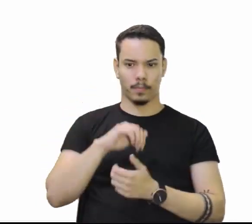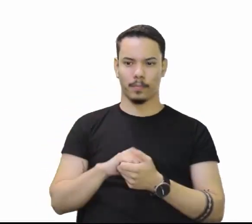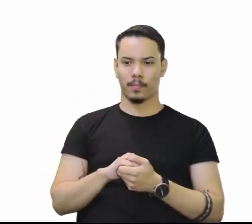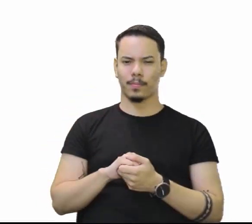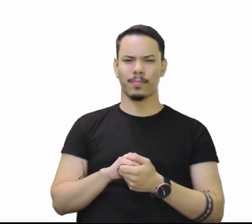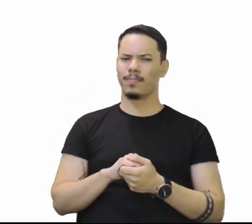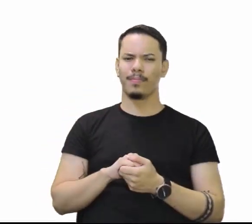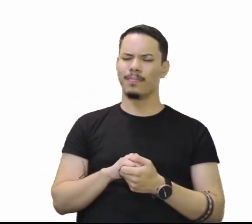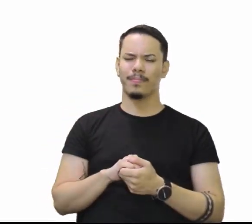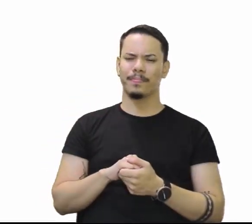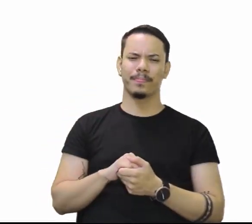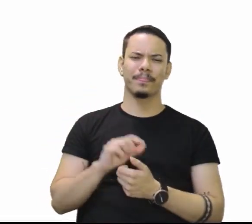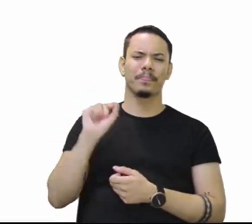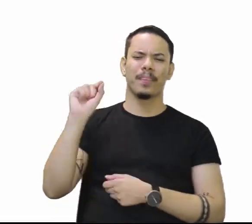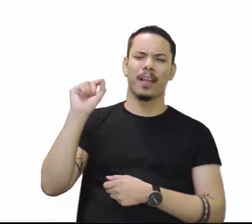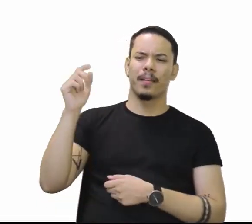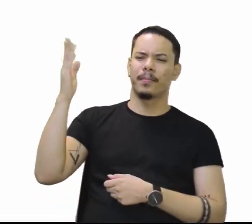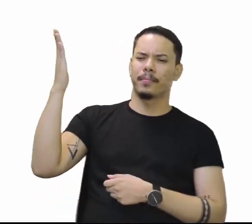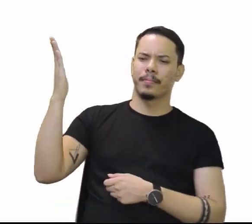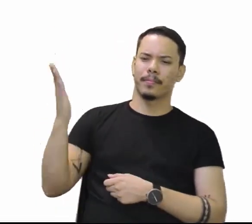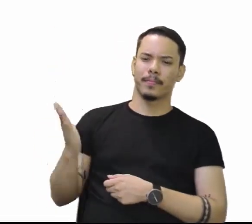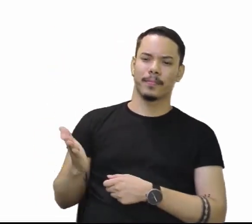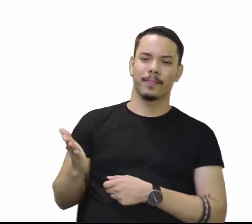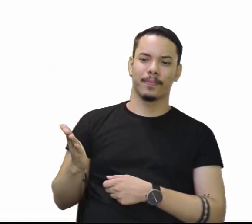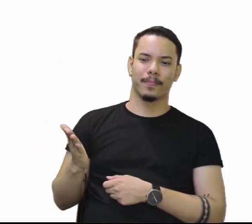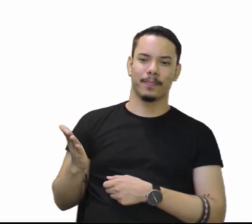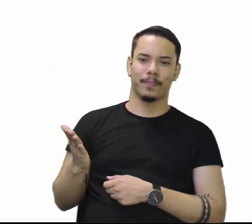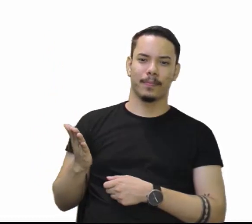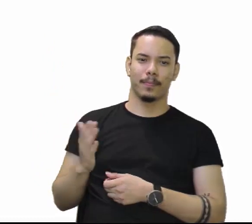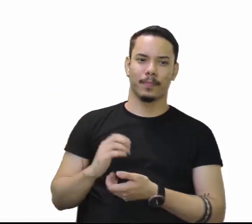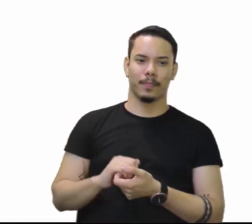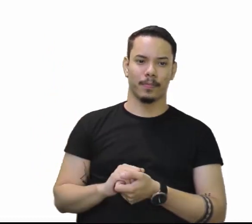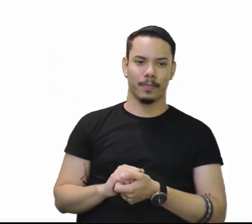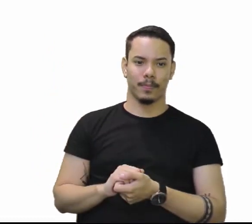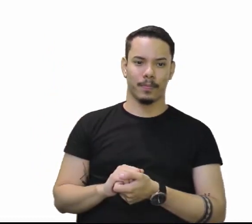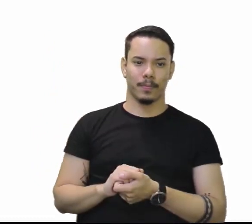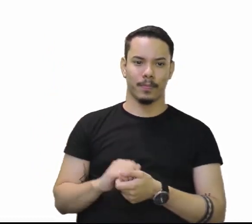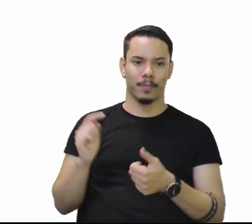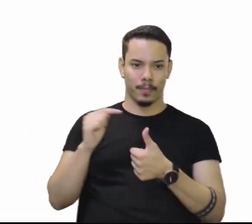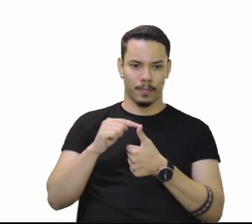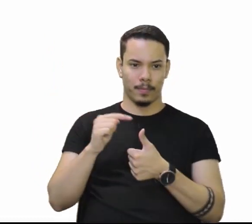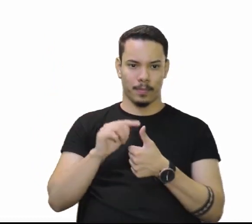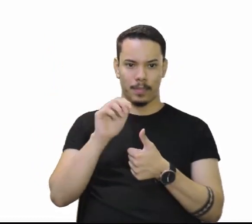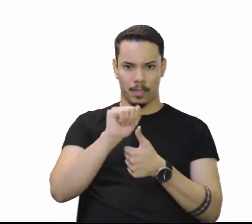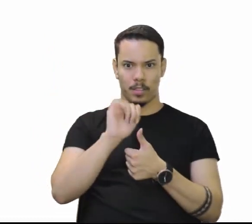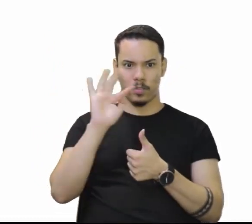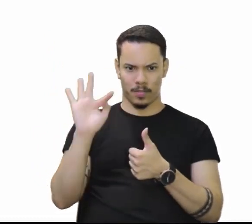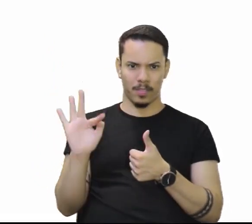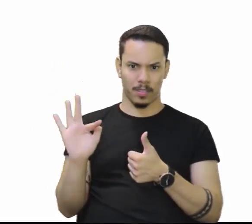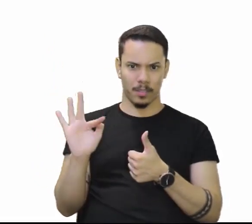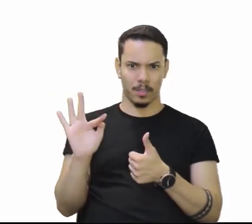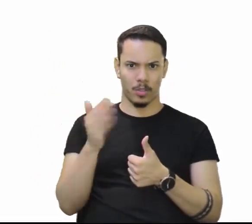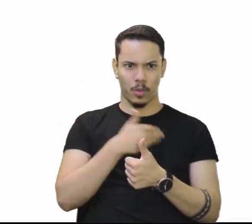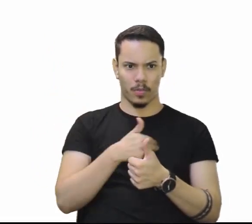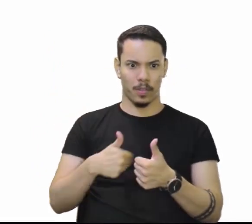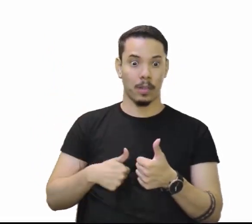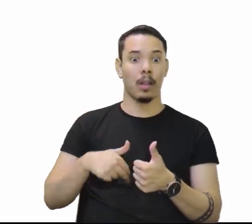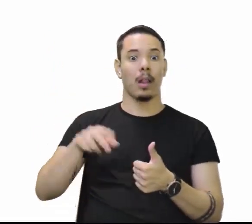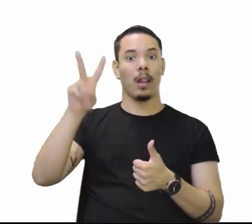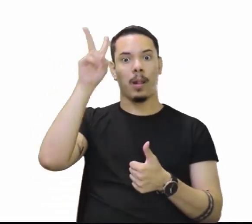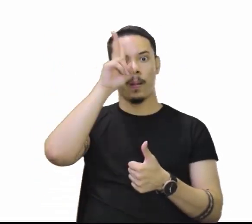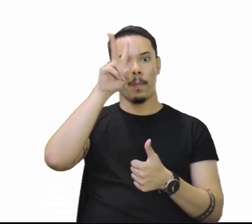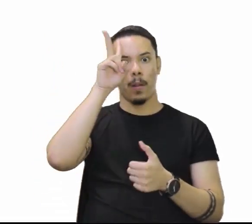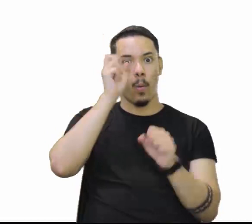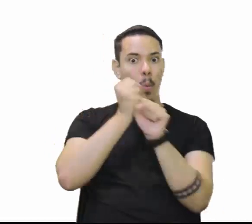Quem era que governava esse território? Seria Luiz Ferreira que governava o território. Lembrando, olha